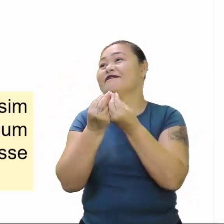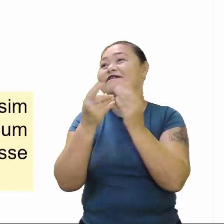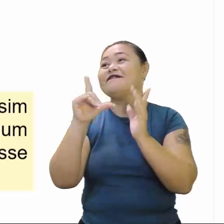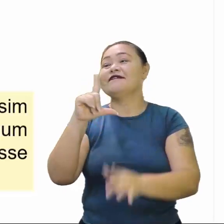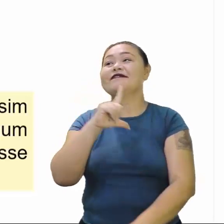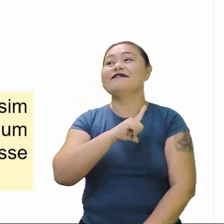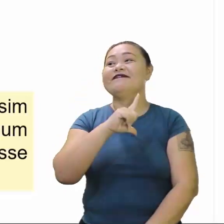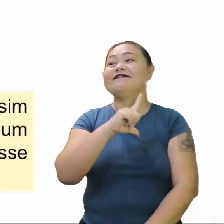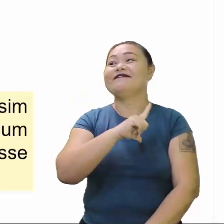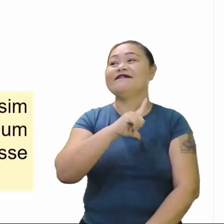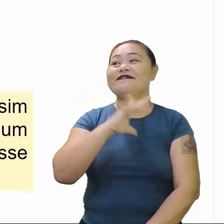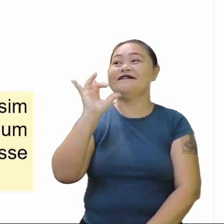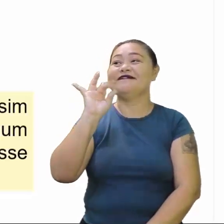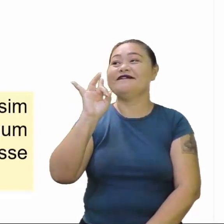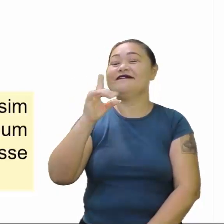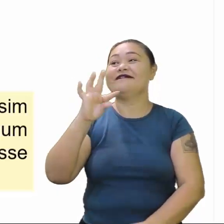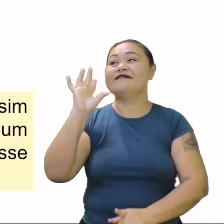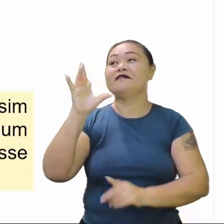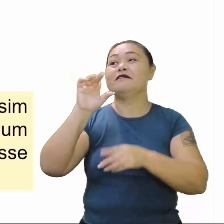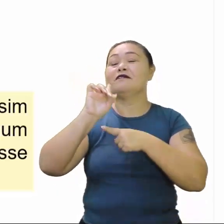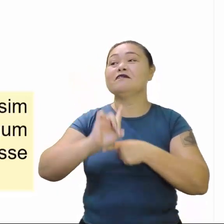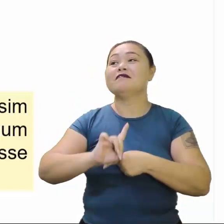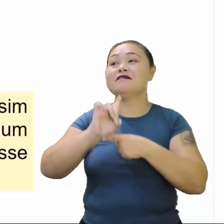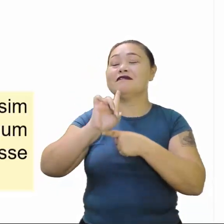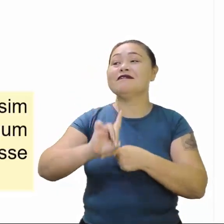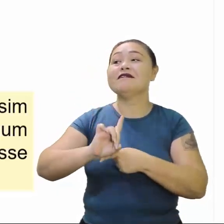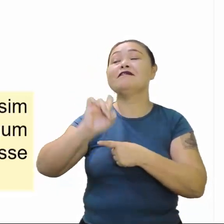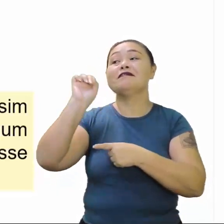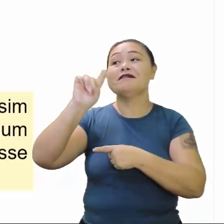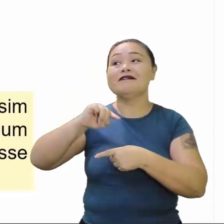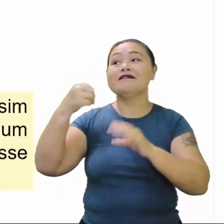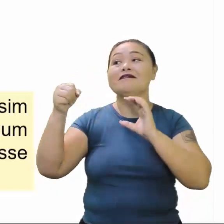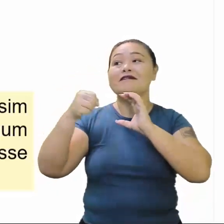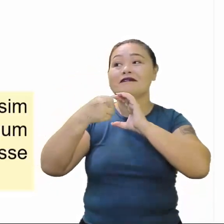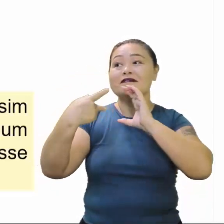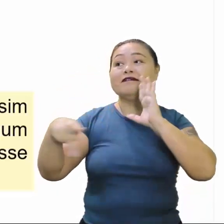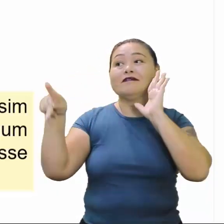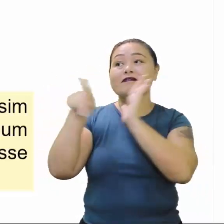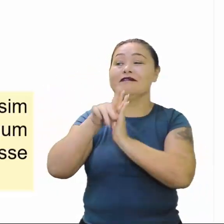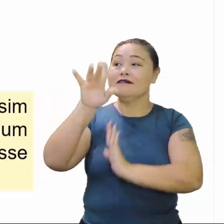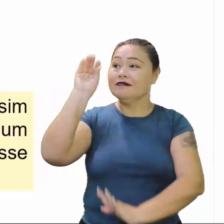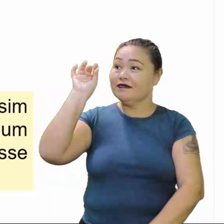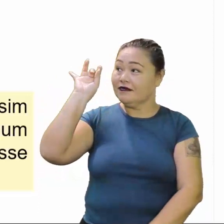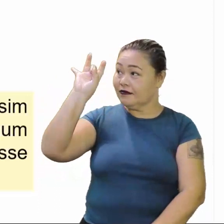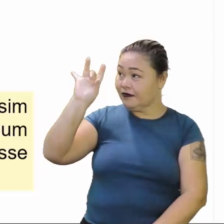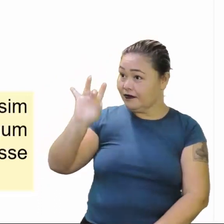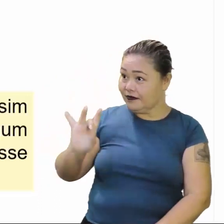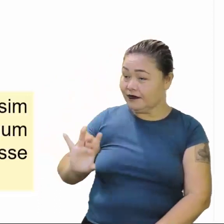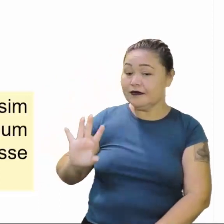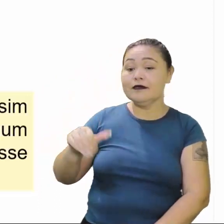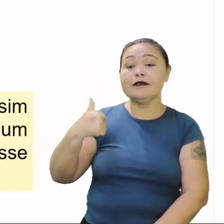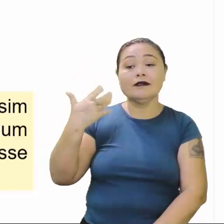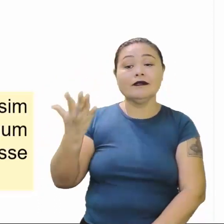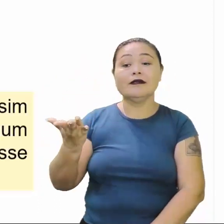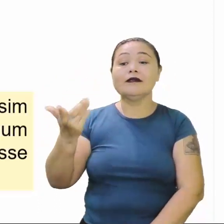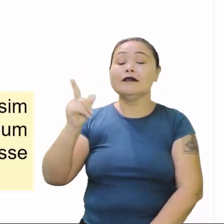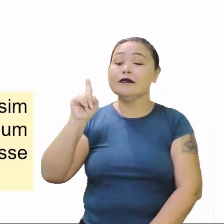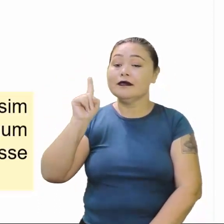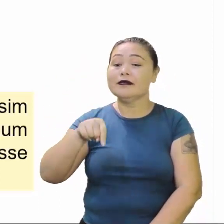tem a sua densidade, que é uma propriedade específica, tá certo? Com